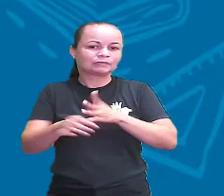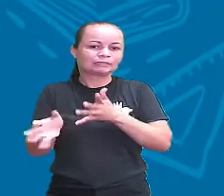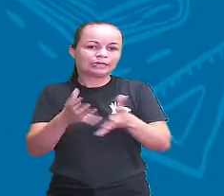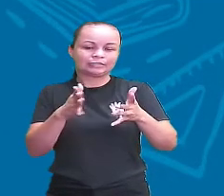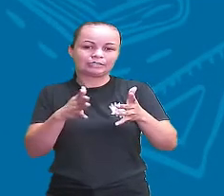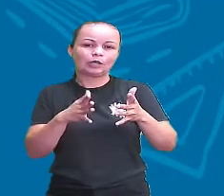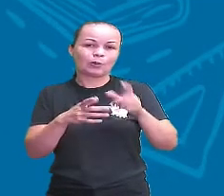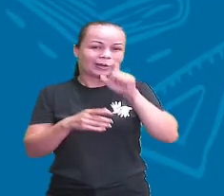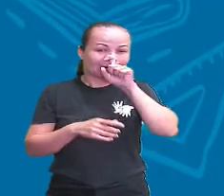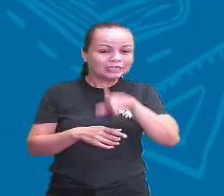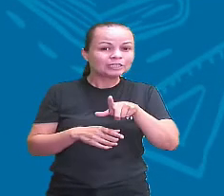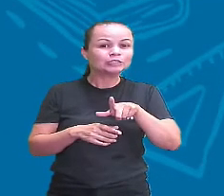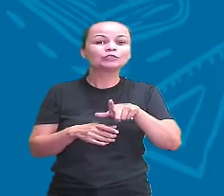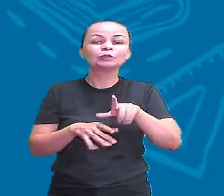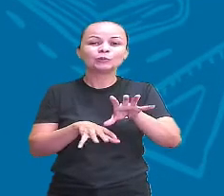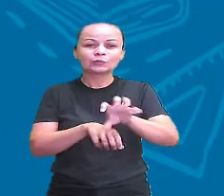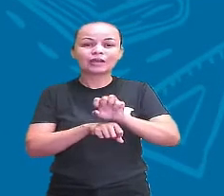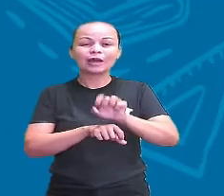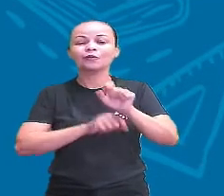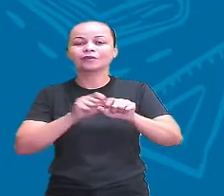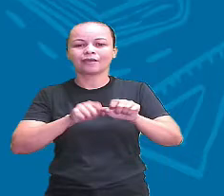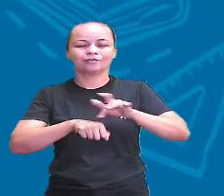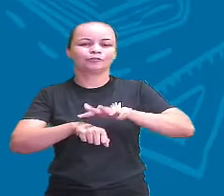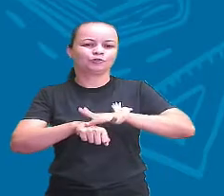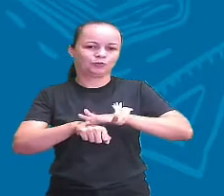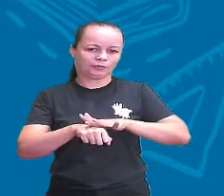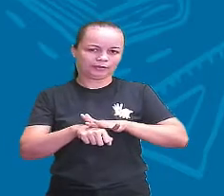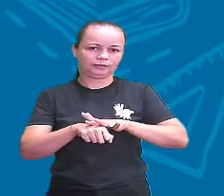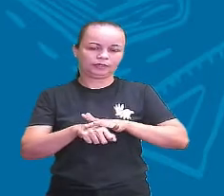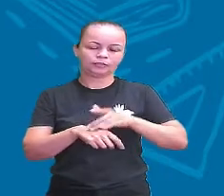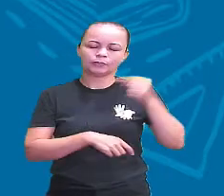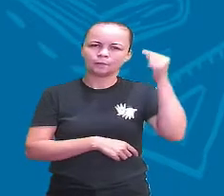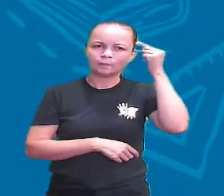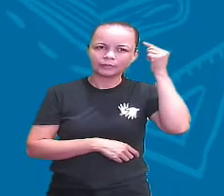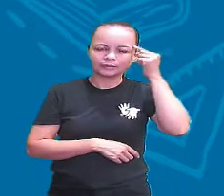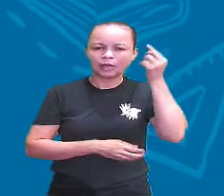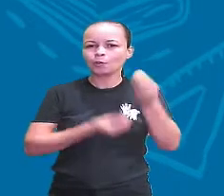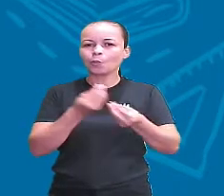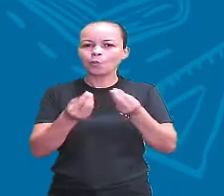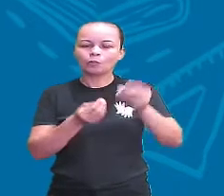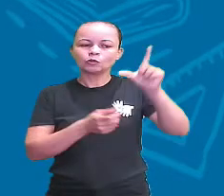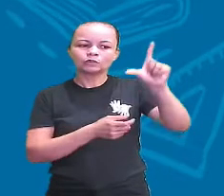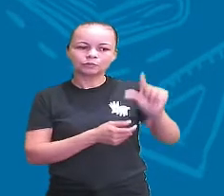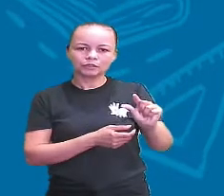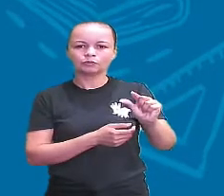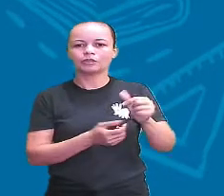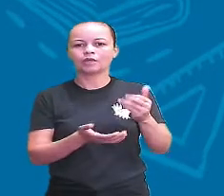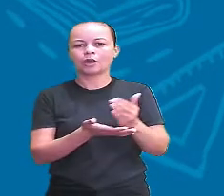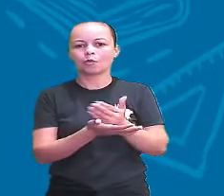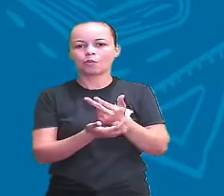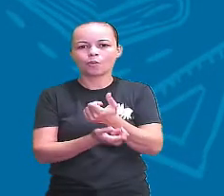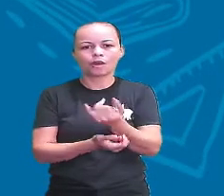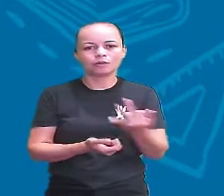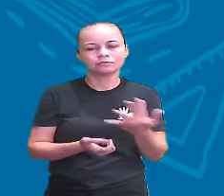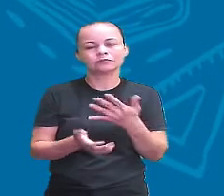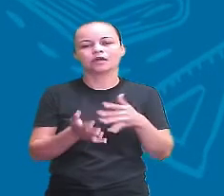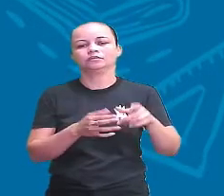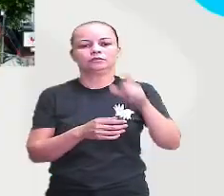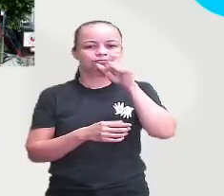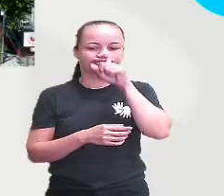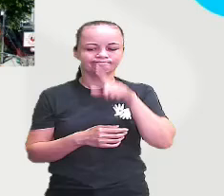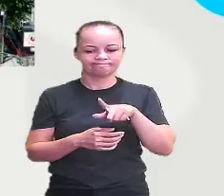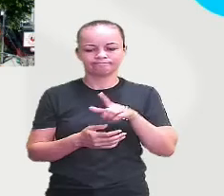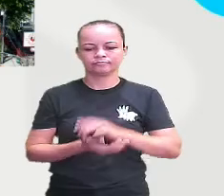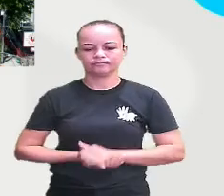bastante em como a gente está produzindo tanto lixo, como a gente pode amenizar isso. Os congestionamentos no trânsito,